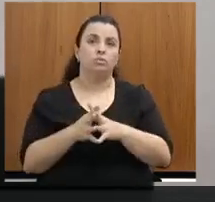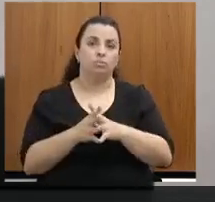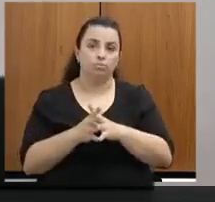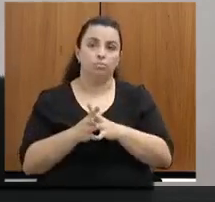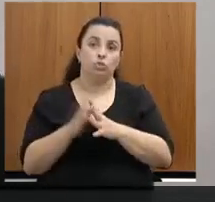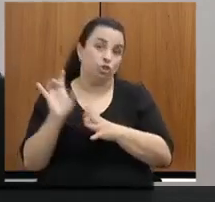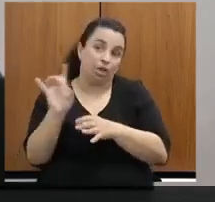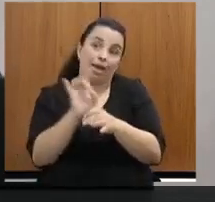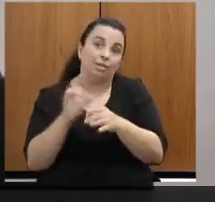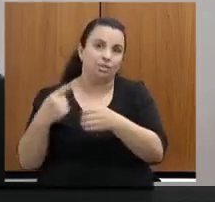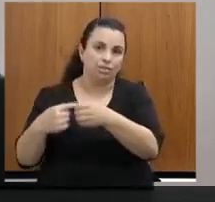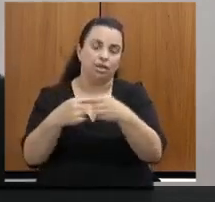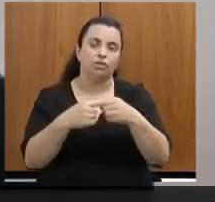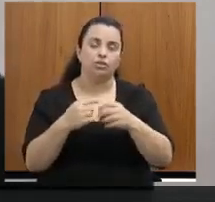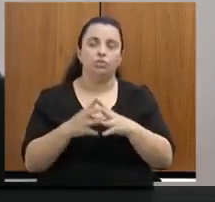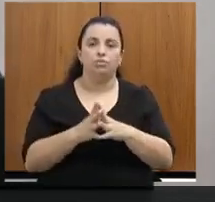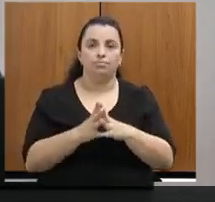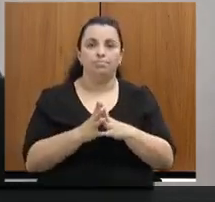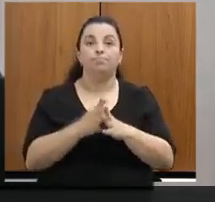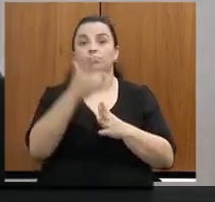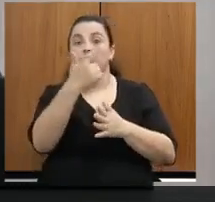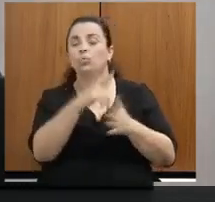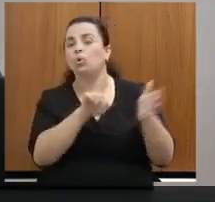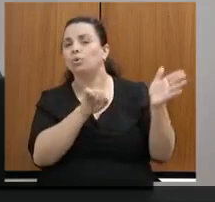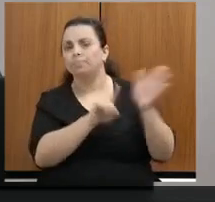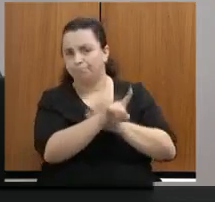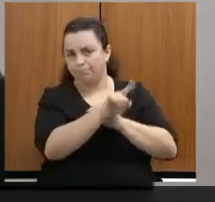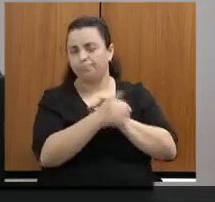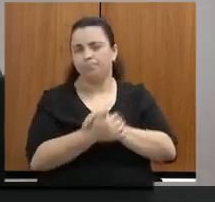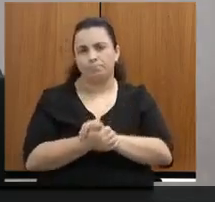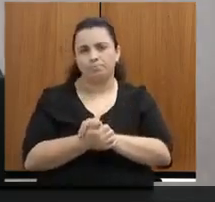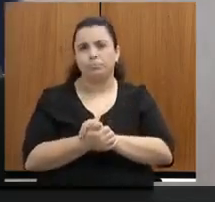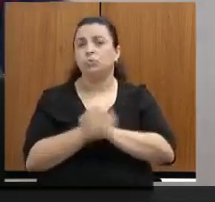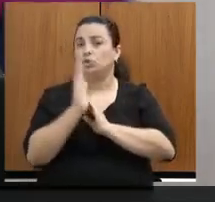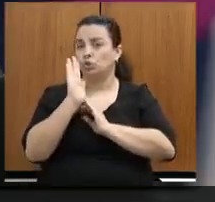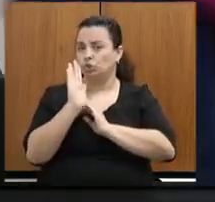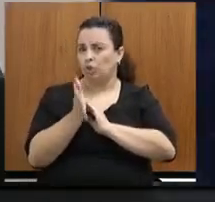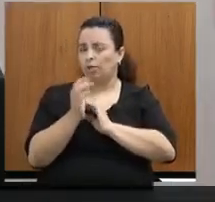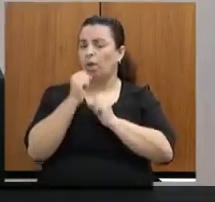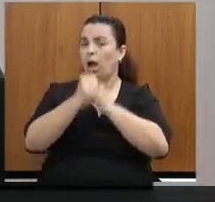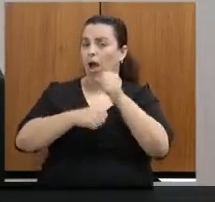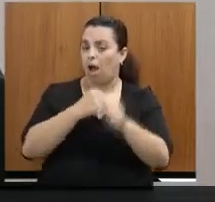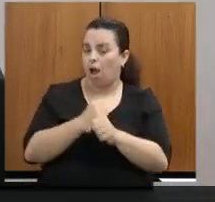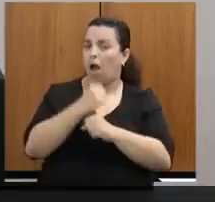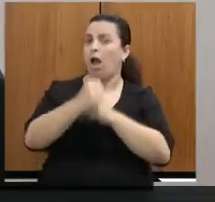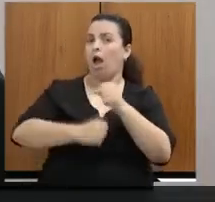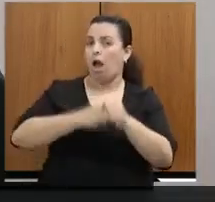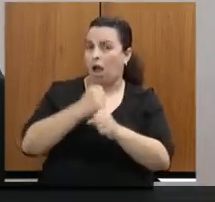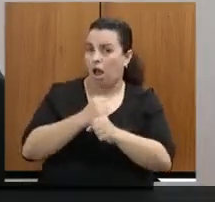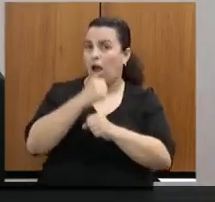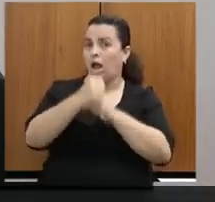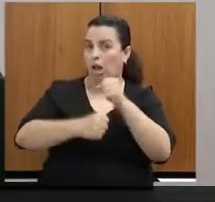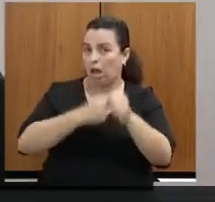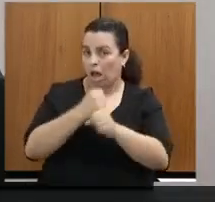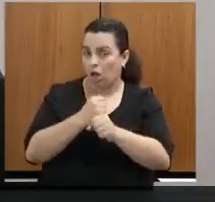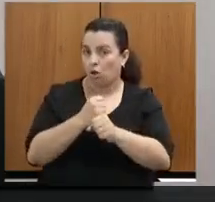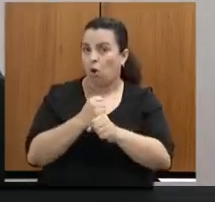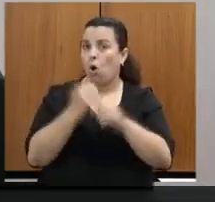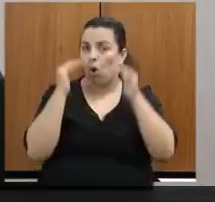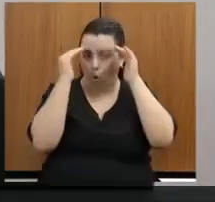outra pergunta se estão sendo publicas anualmente conforme determina a lei